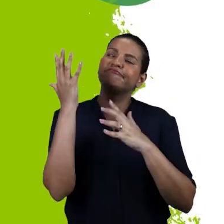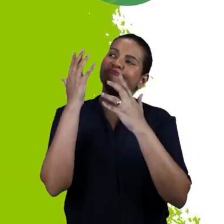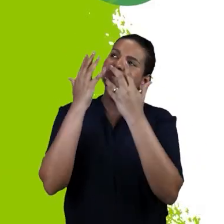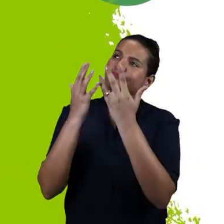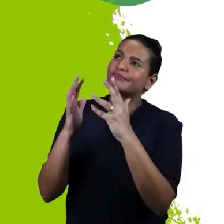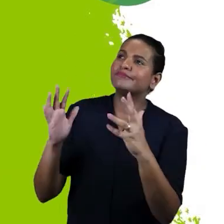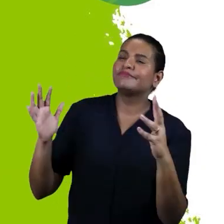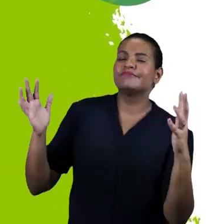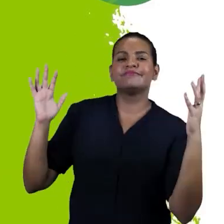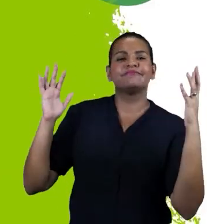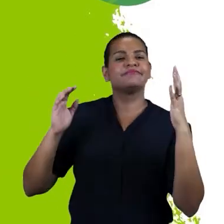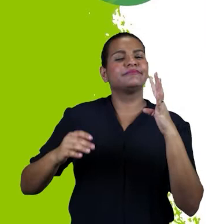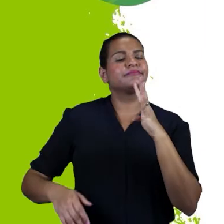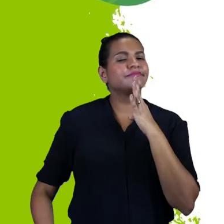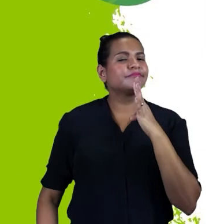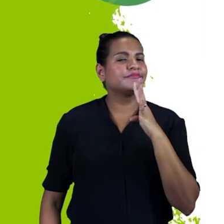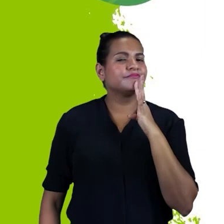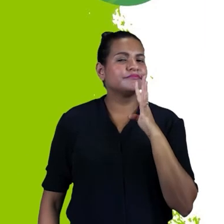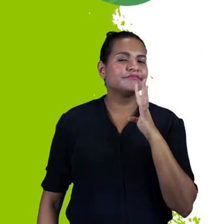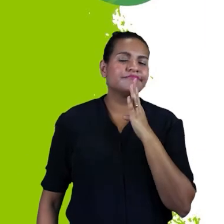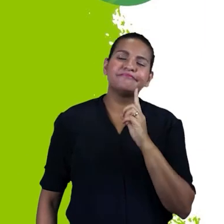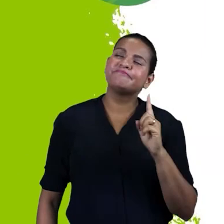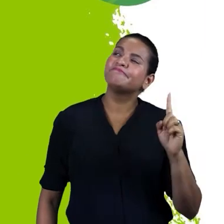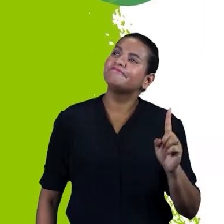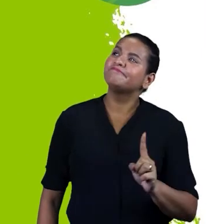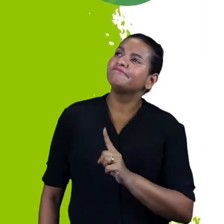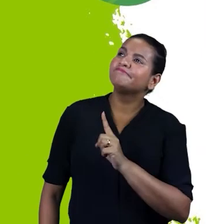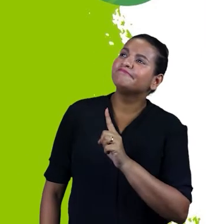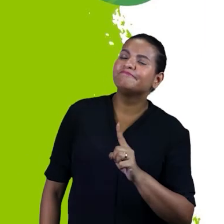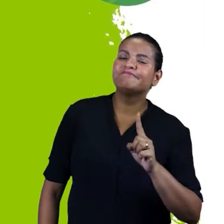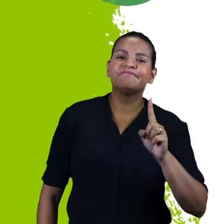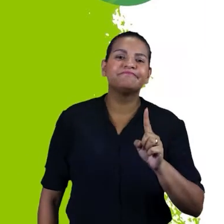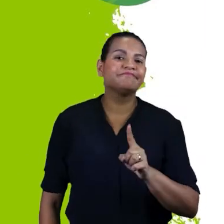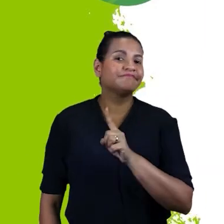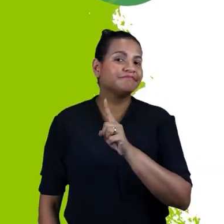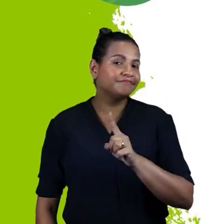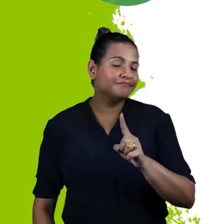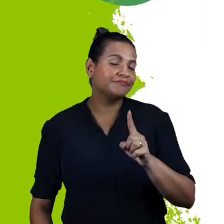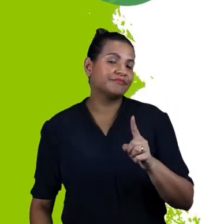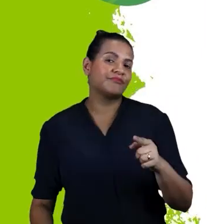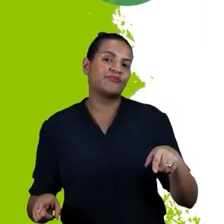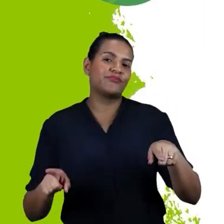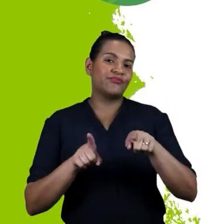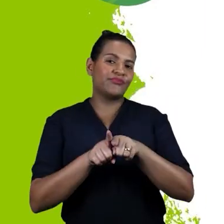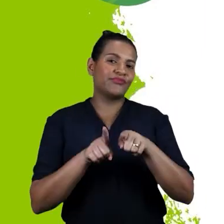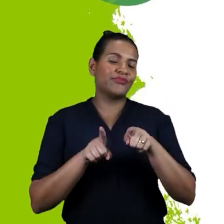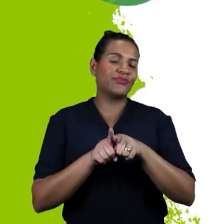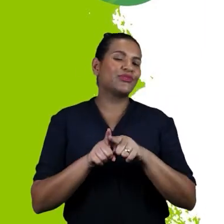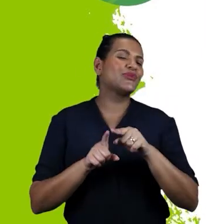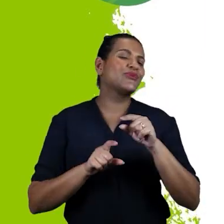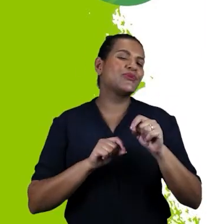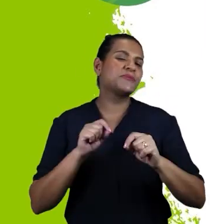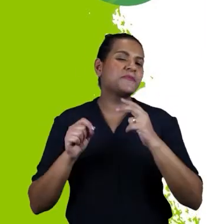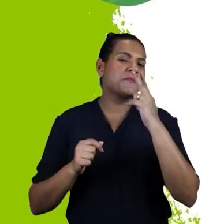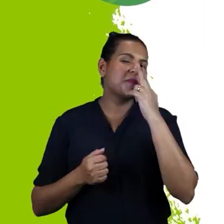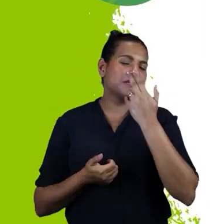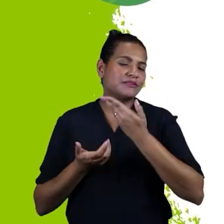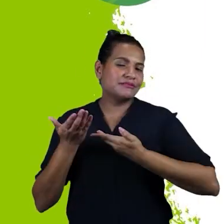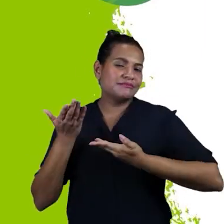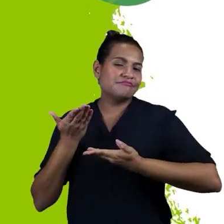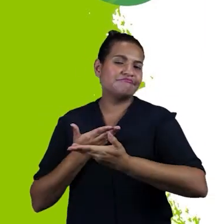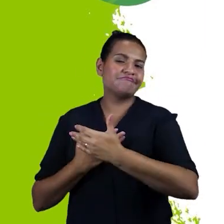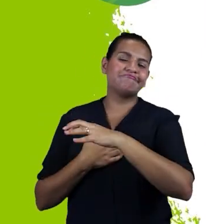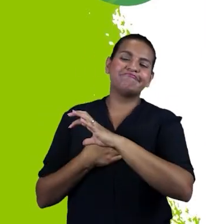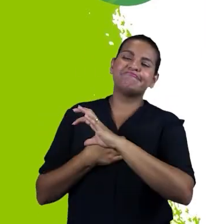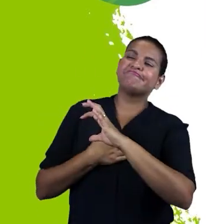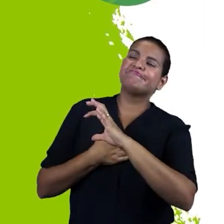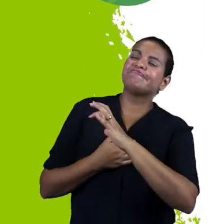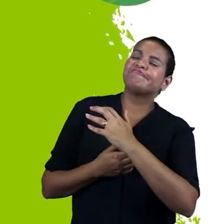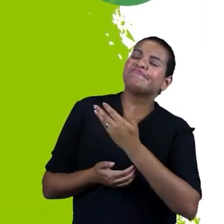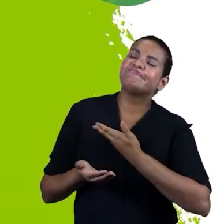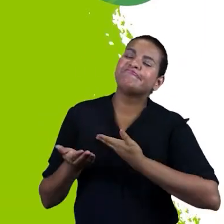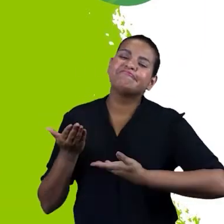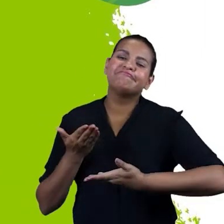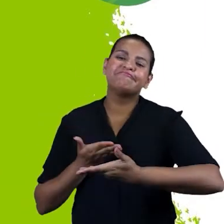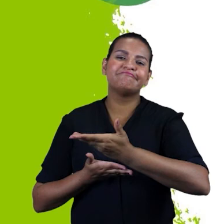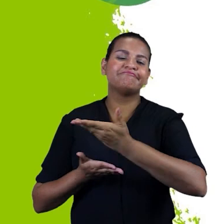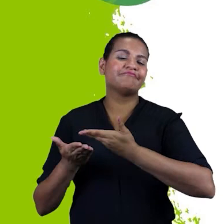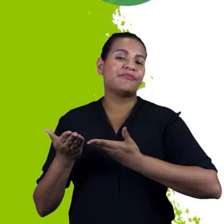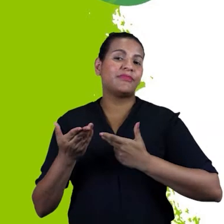floresta, conhecer, né, essa floresta, e por que não trocar com essa floresta,